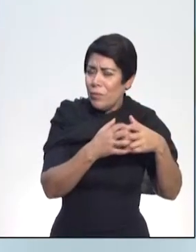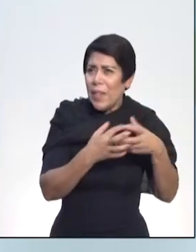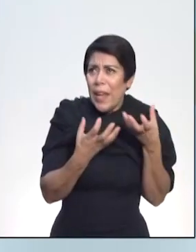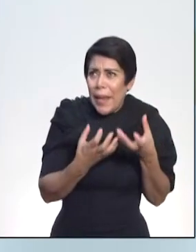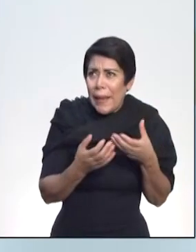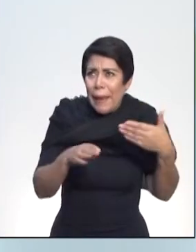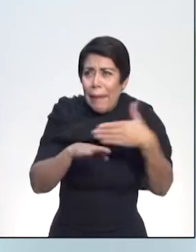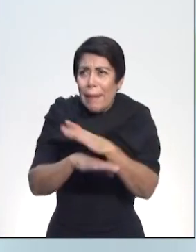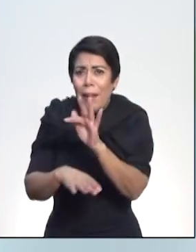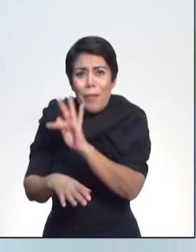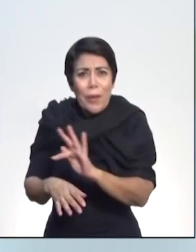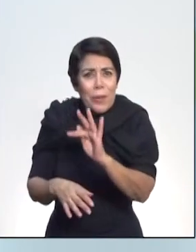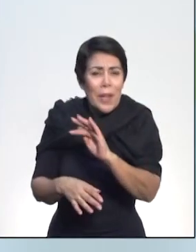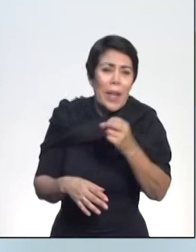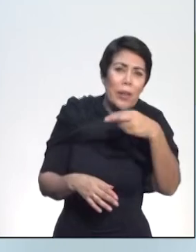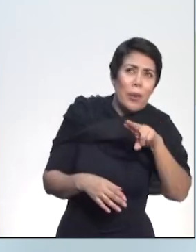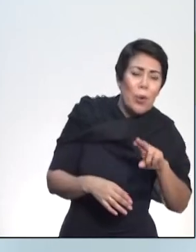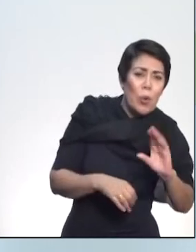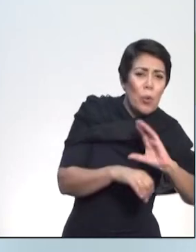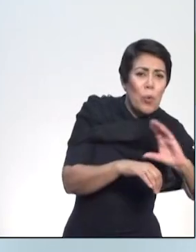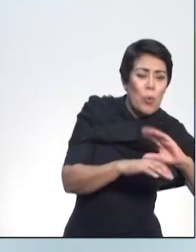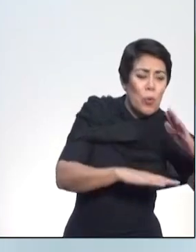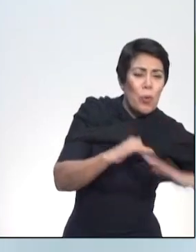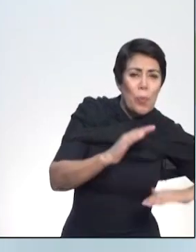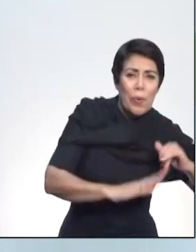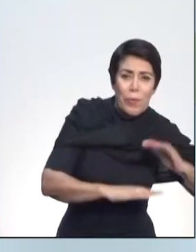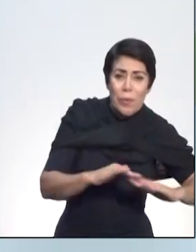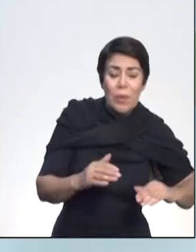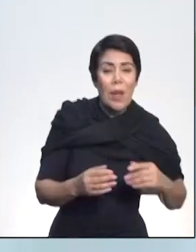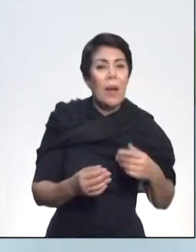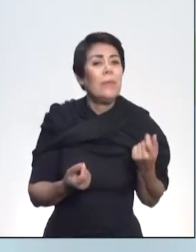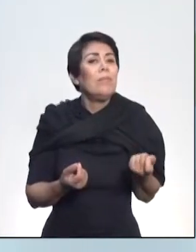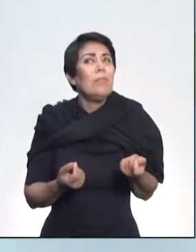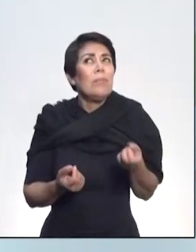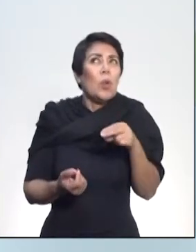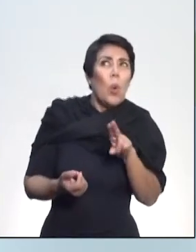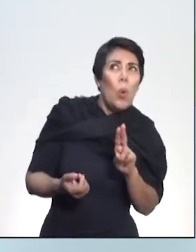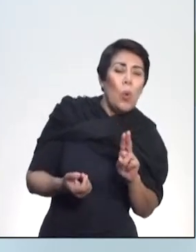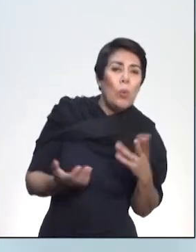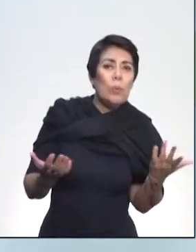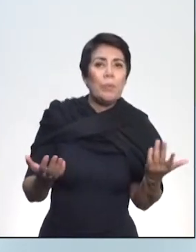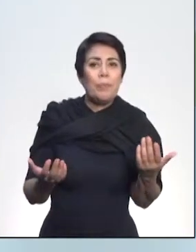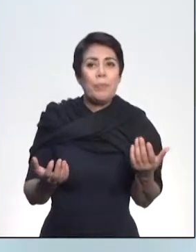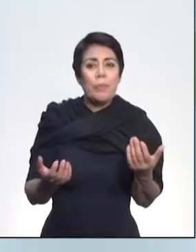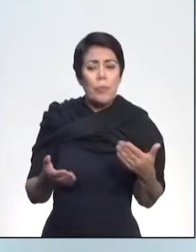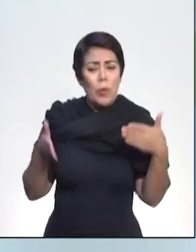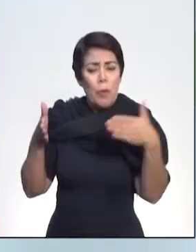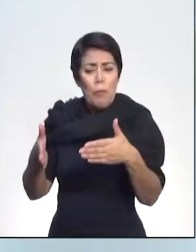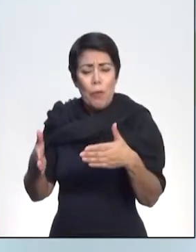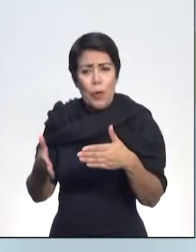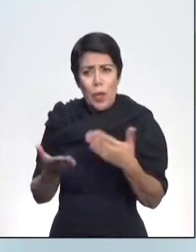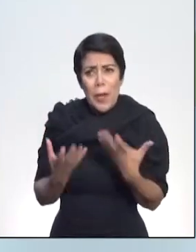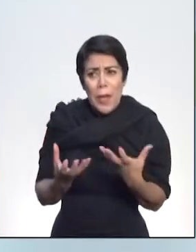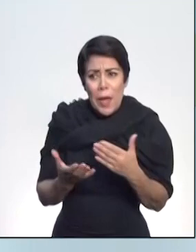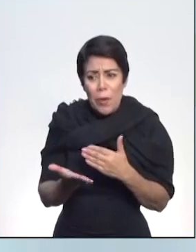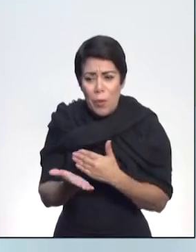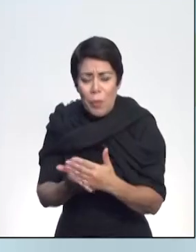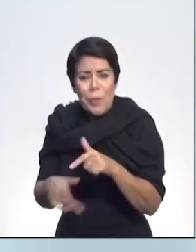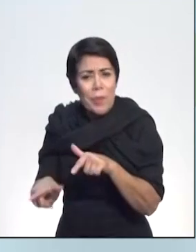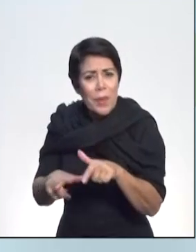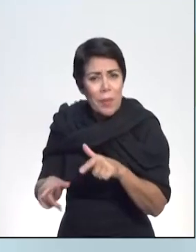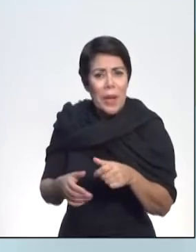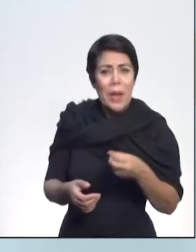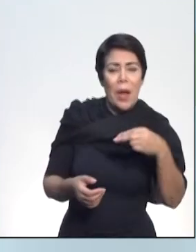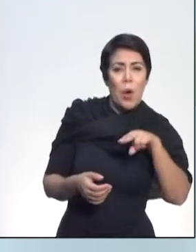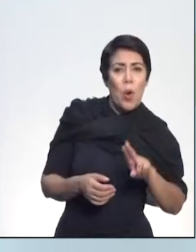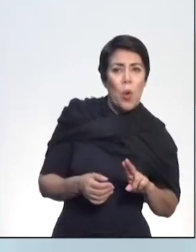vai cursar uma faculdade? Já pensou que você vai preferir focar no trabalho? Você vai fazer um